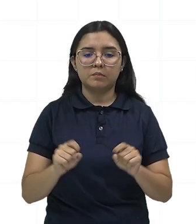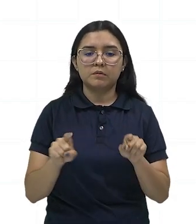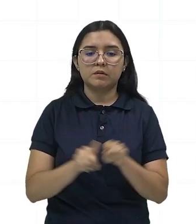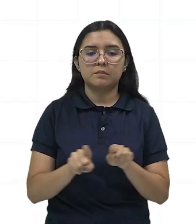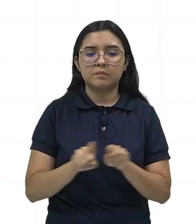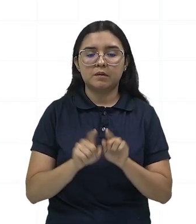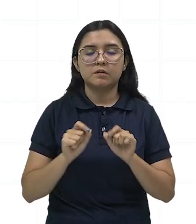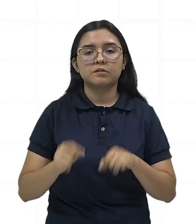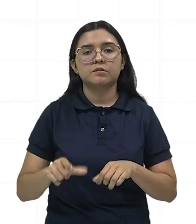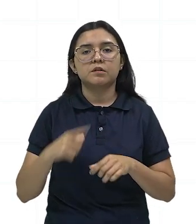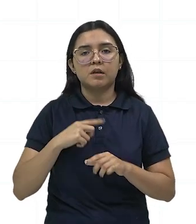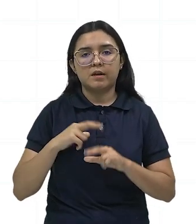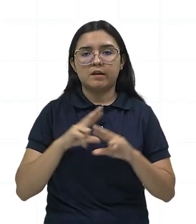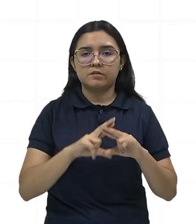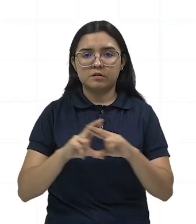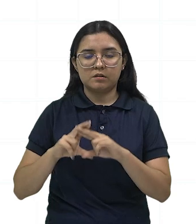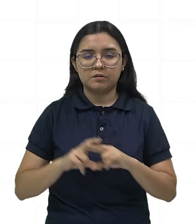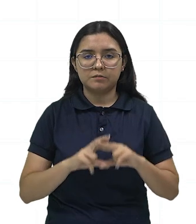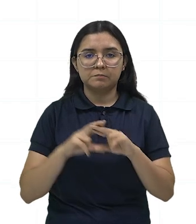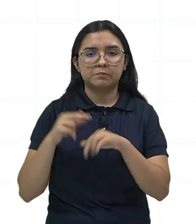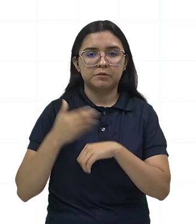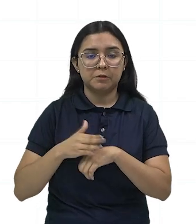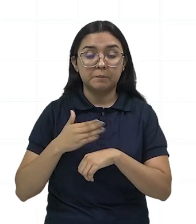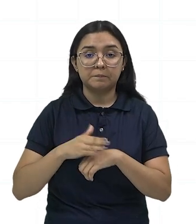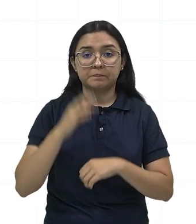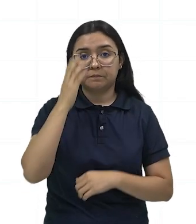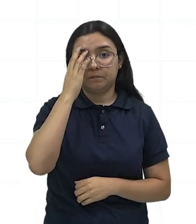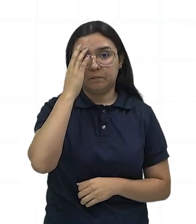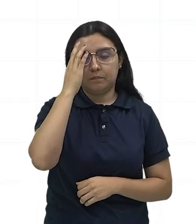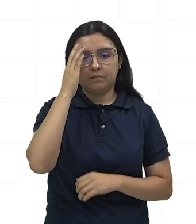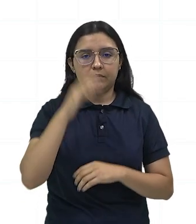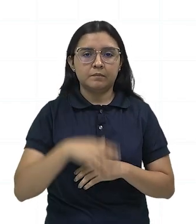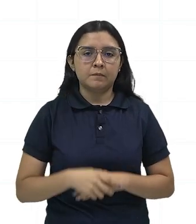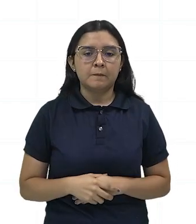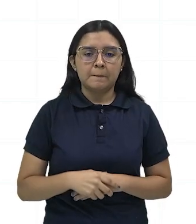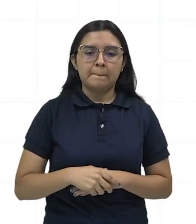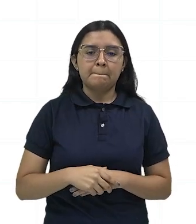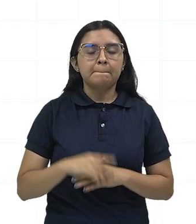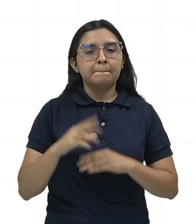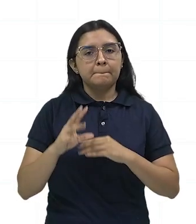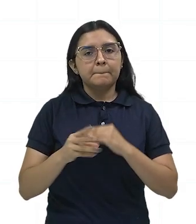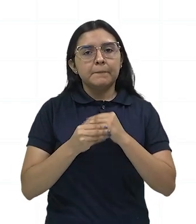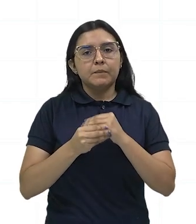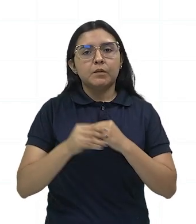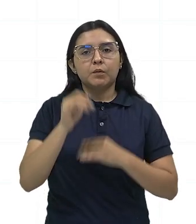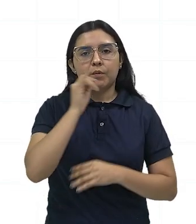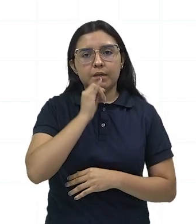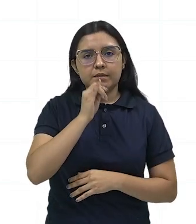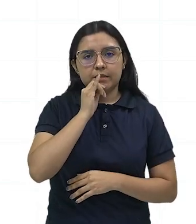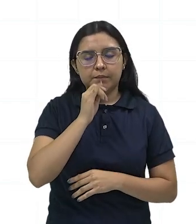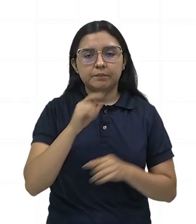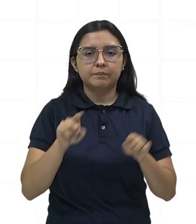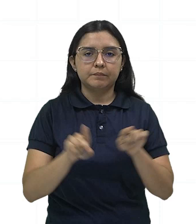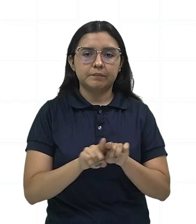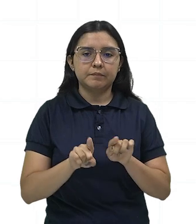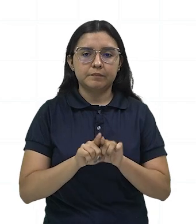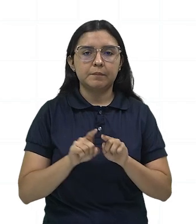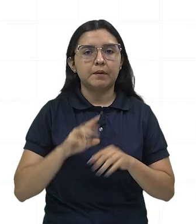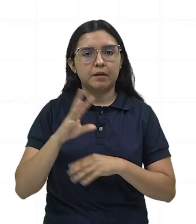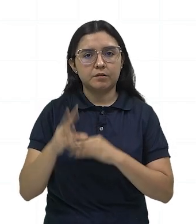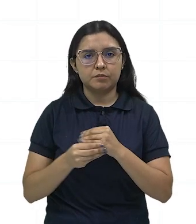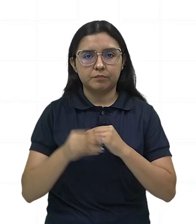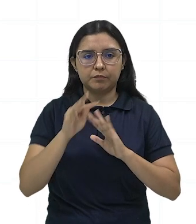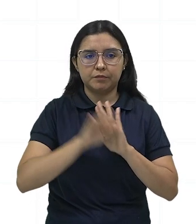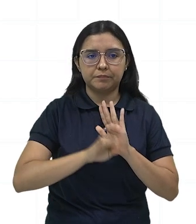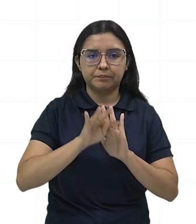podemos também praticar a reciclagem, progredir no texto, dando mais um exemplo, acrescentando uma ideia de